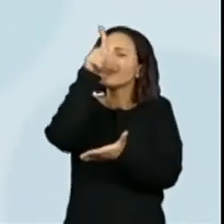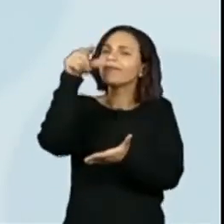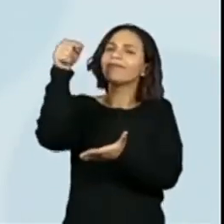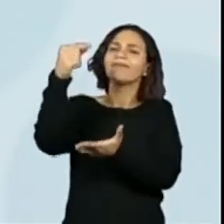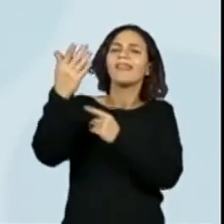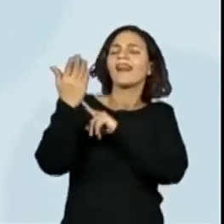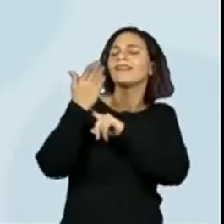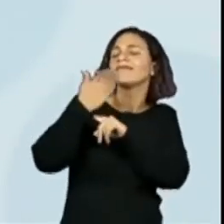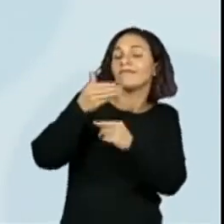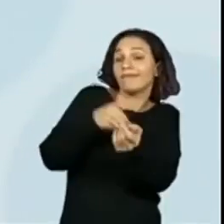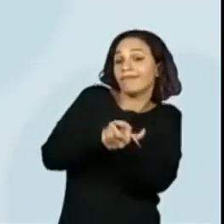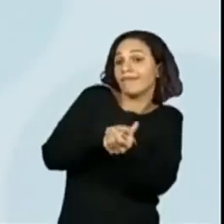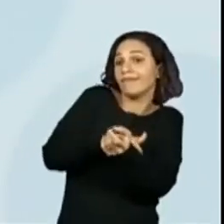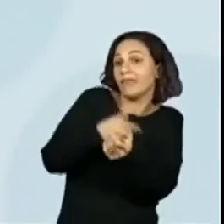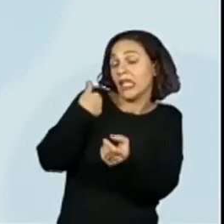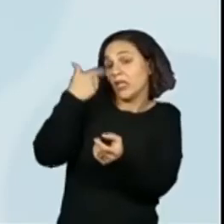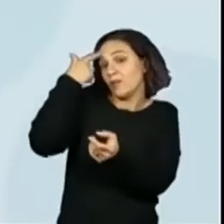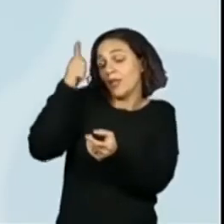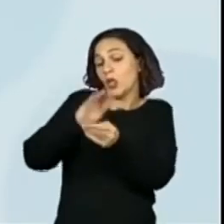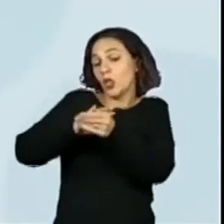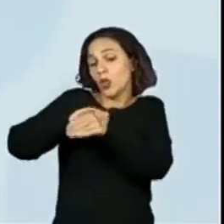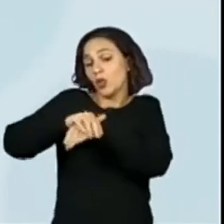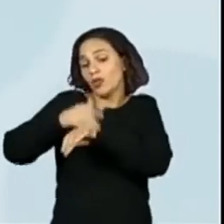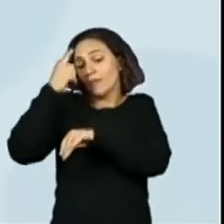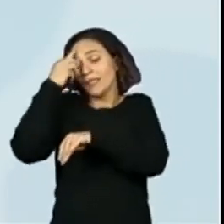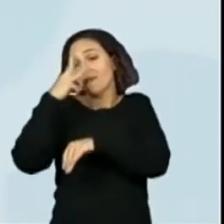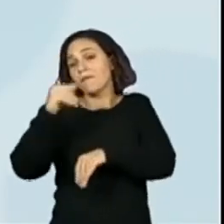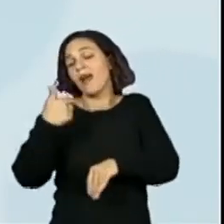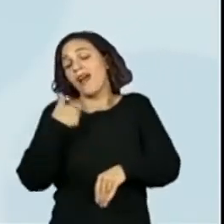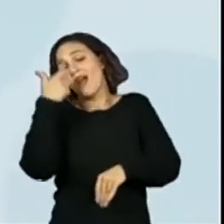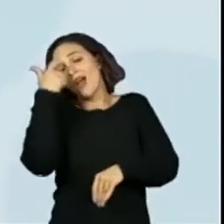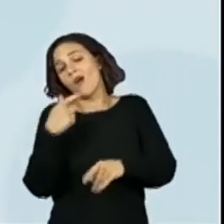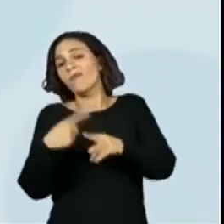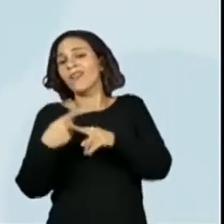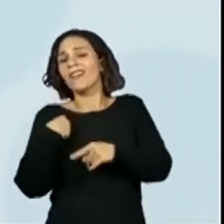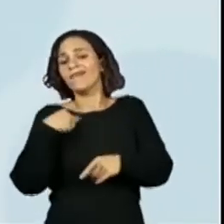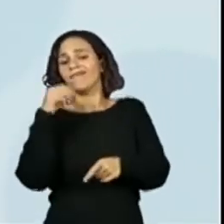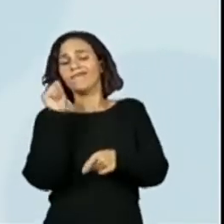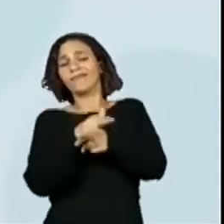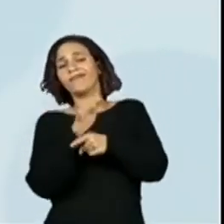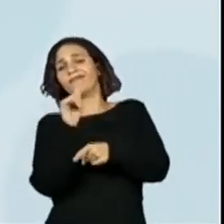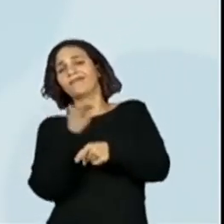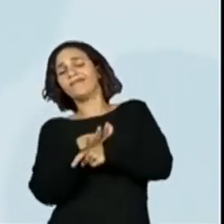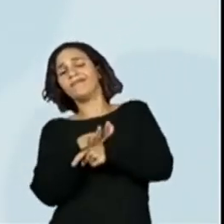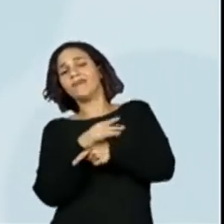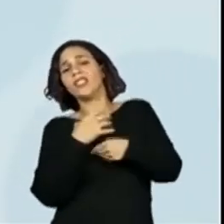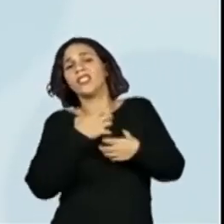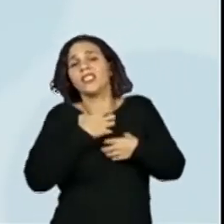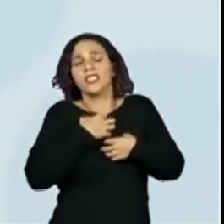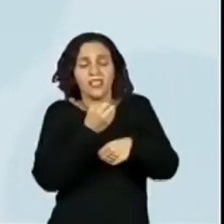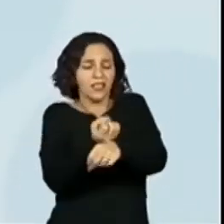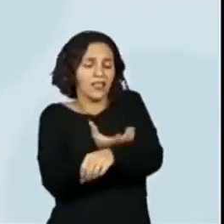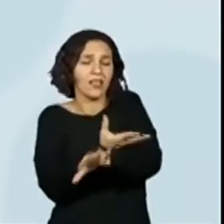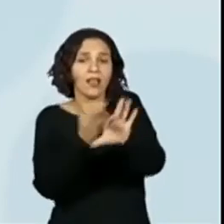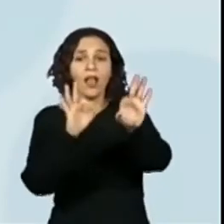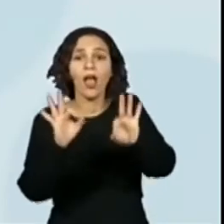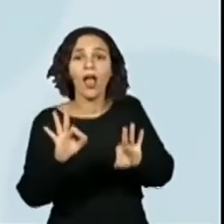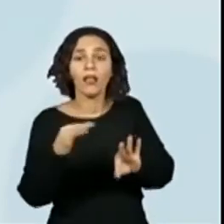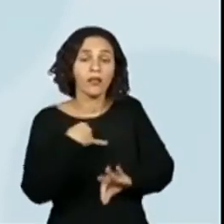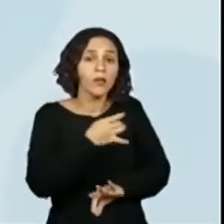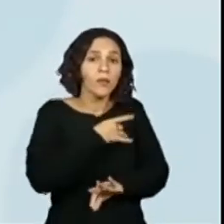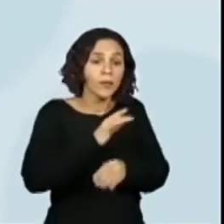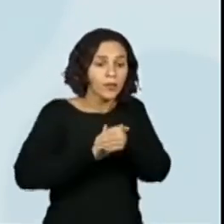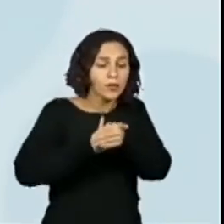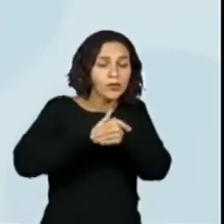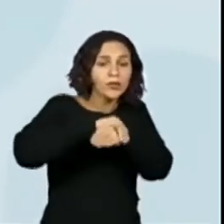quero que a noite mal de mim pense, achando que sou displicente, nonsense. Temo que a noite